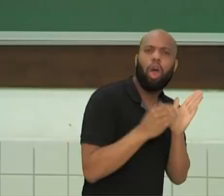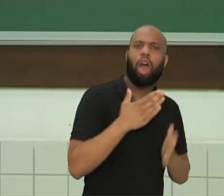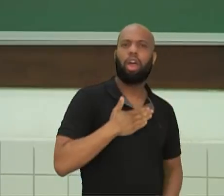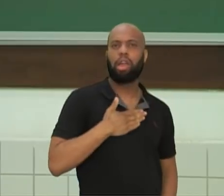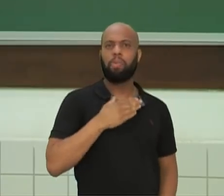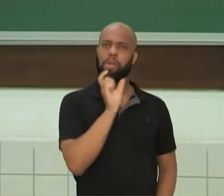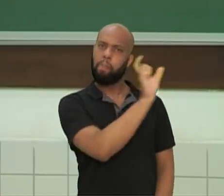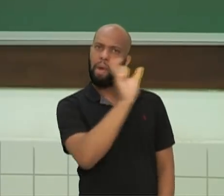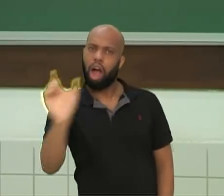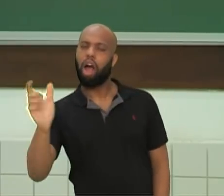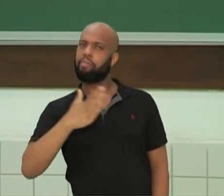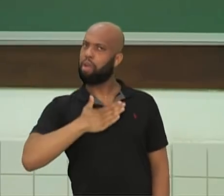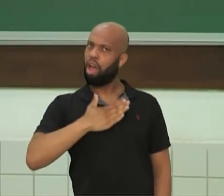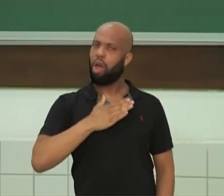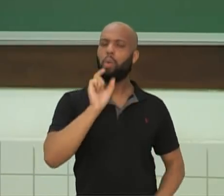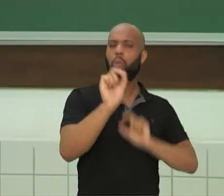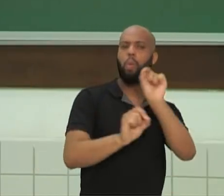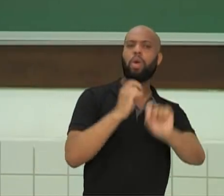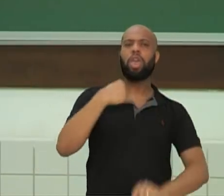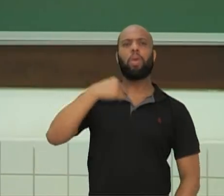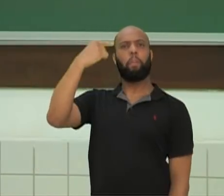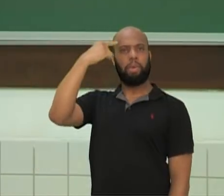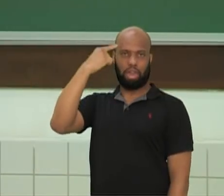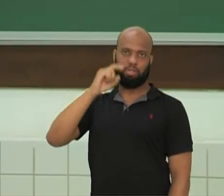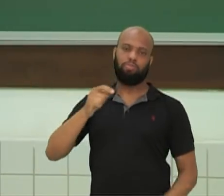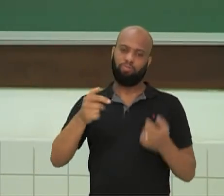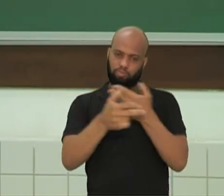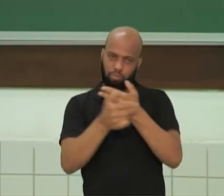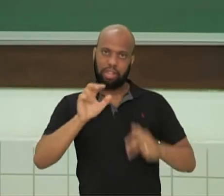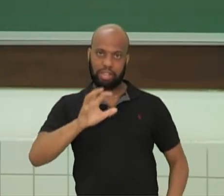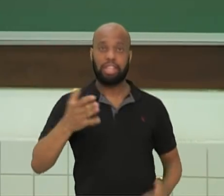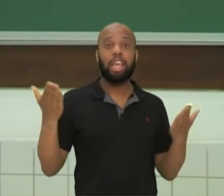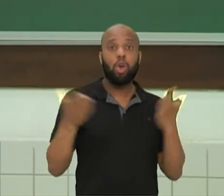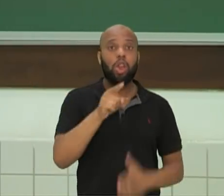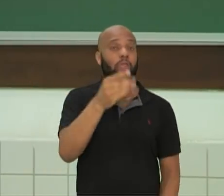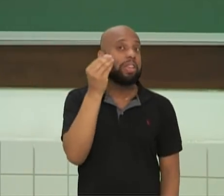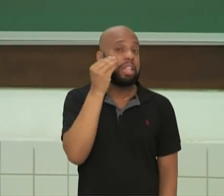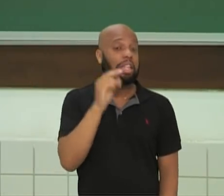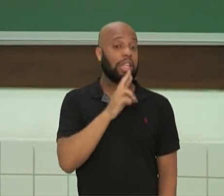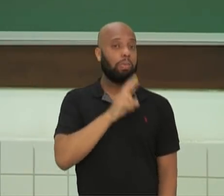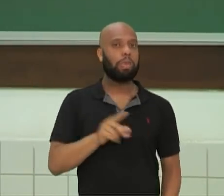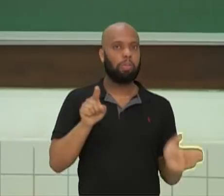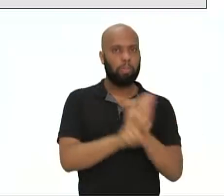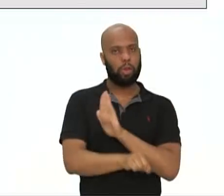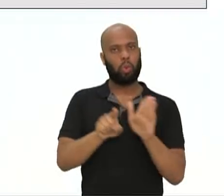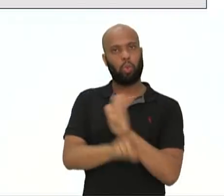minhas palavras, né, o que eu penso, enfim. Então vamos tentar responder essa questão?